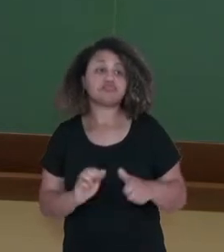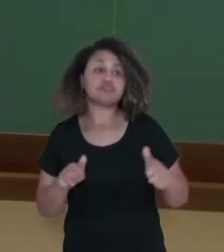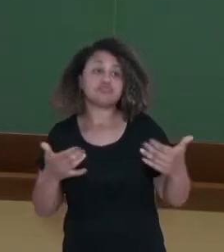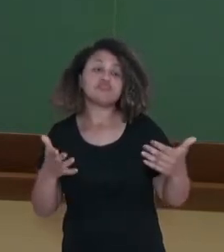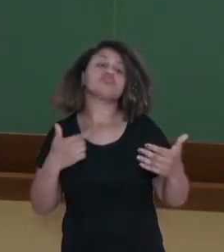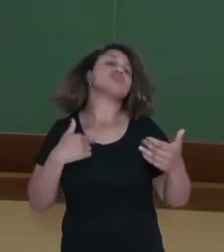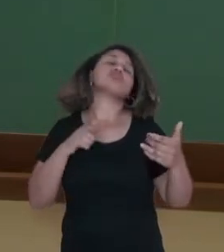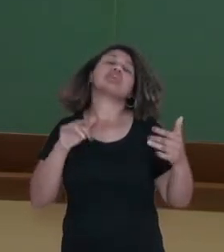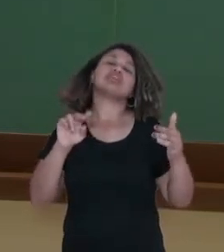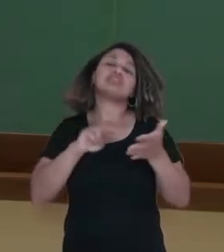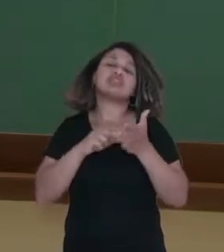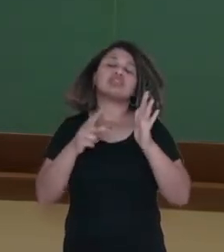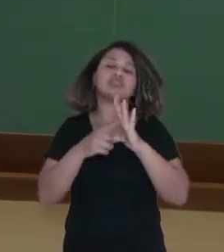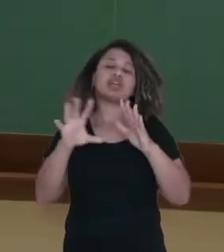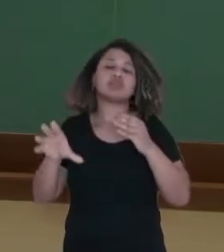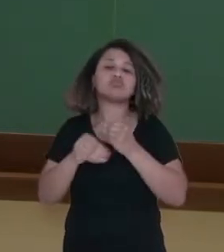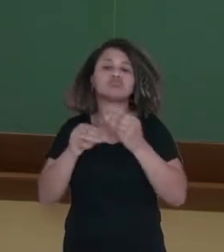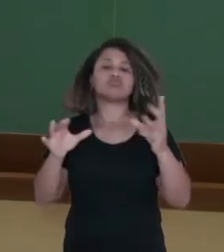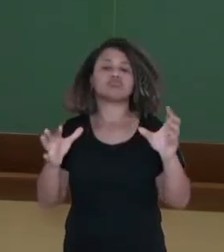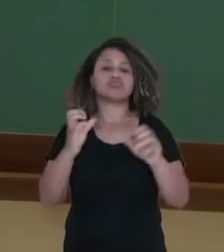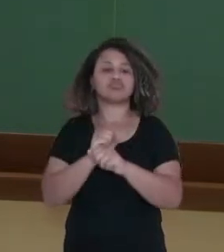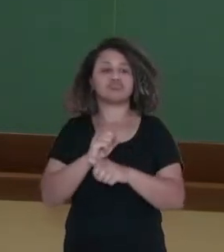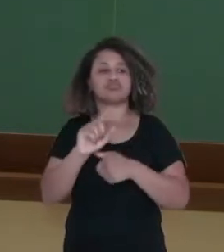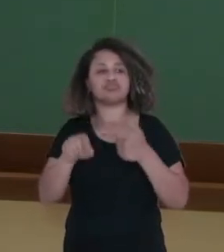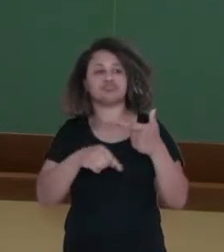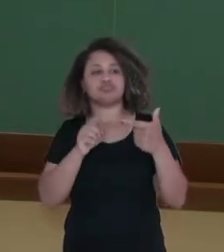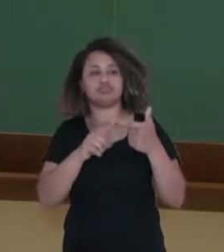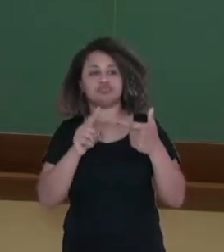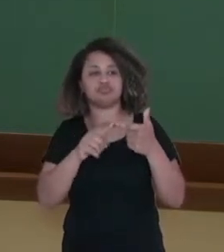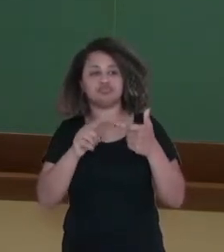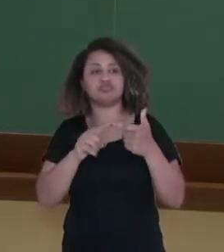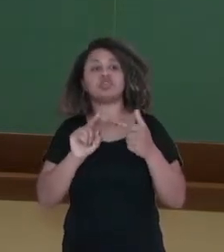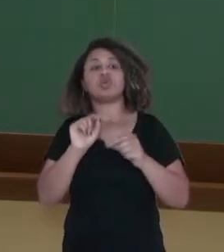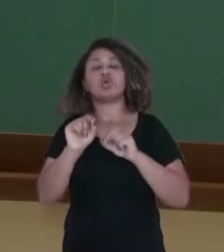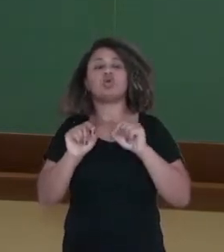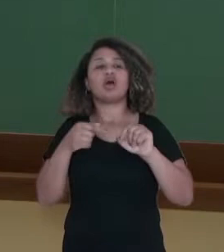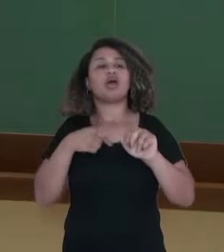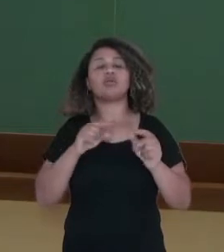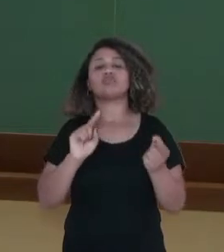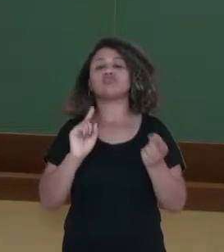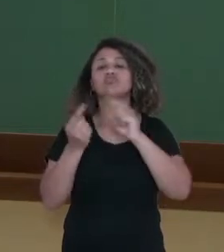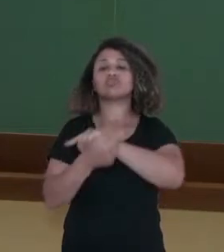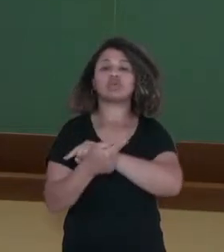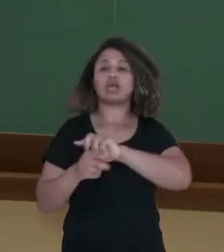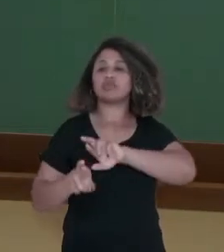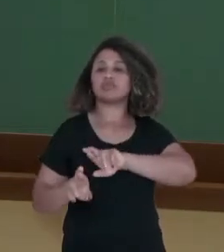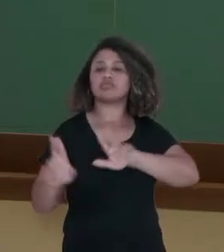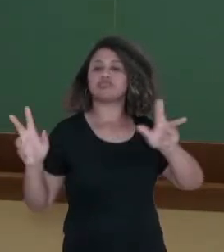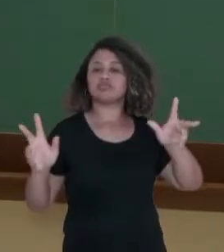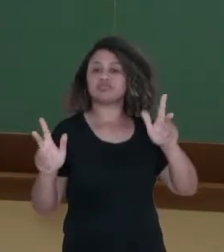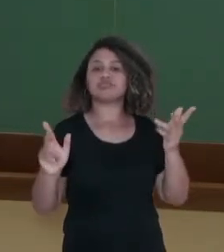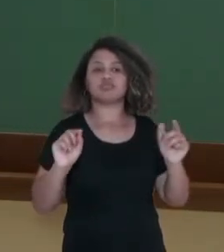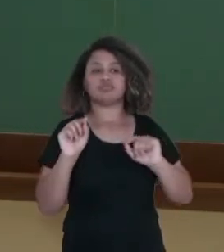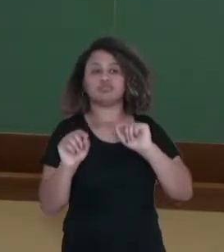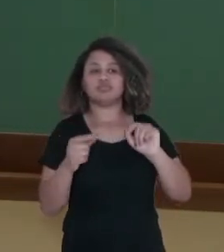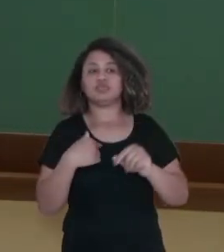essa ideia de soma mesmo. Eu tenho as adversativas, que dá ideia de oposição. Bom, vou dar